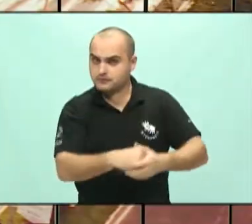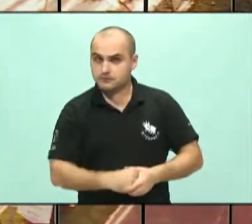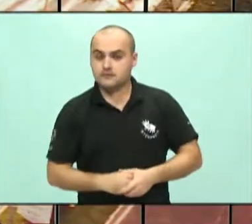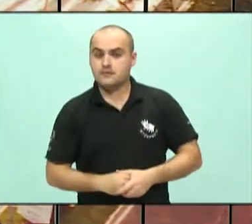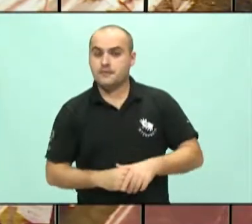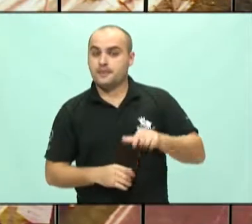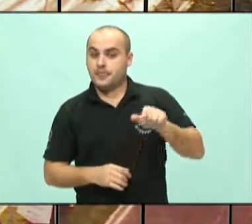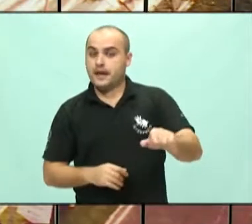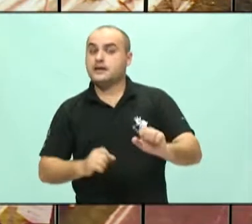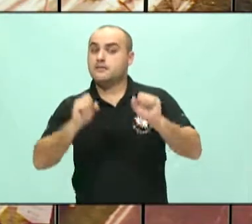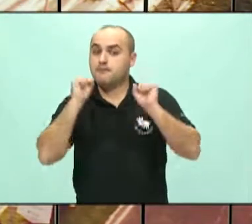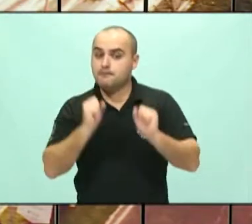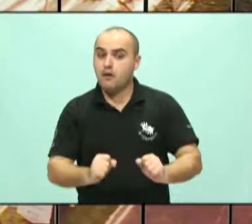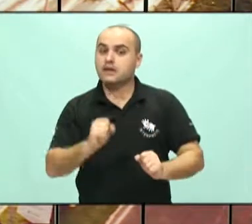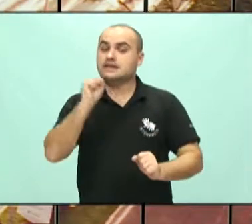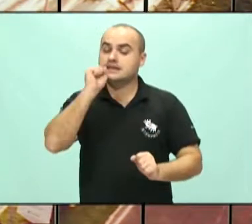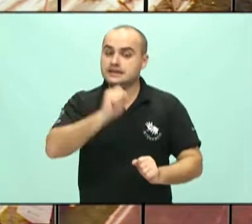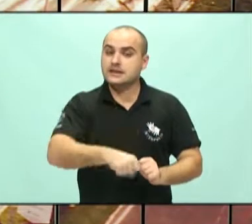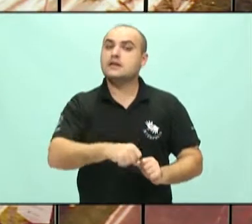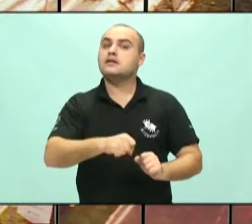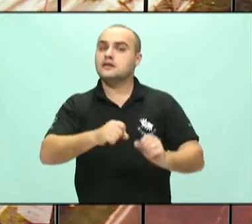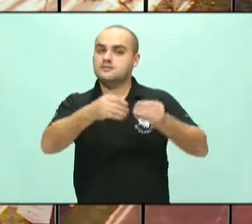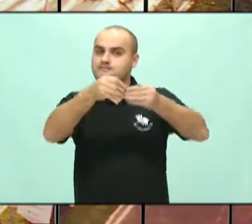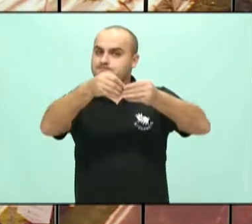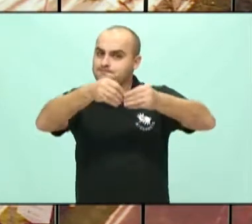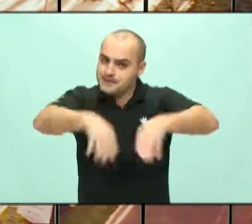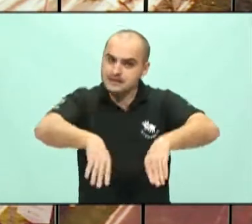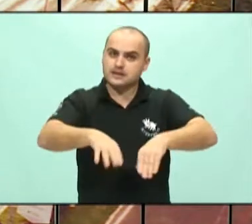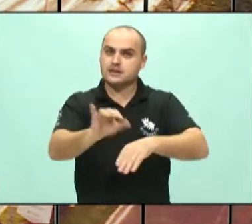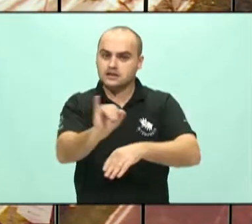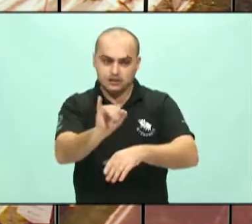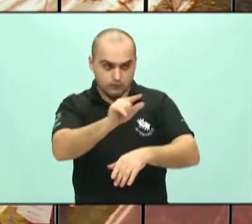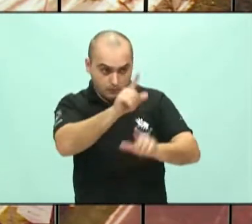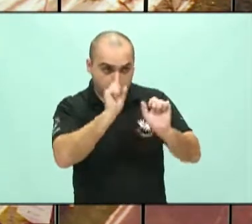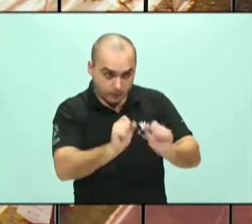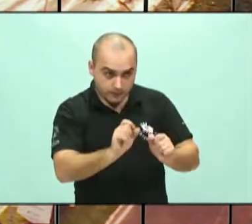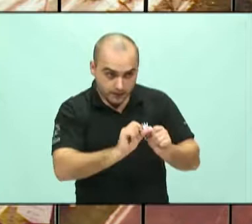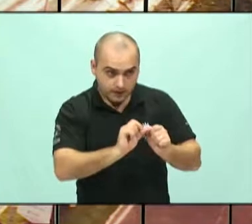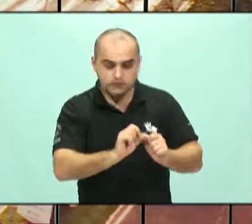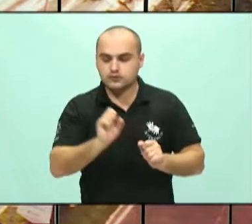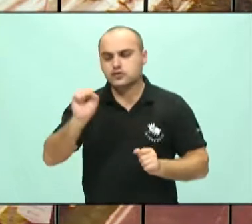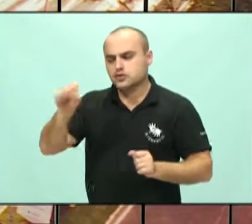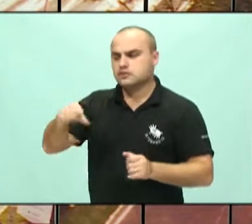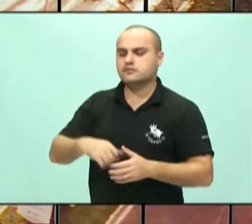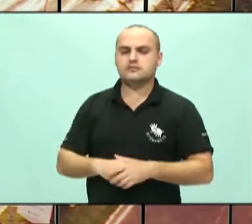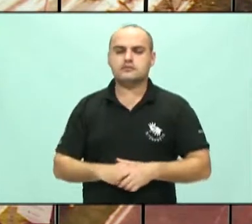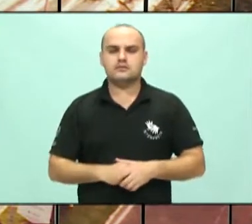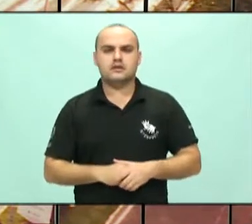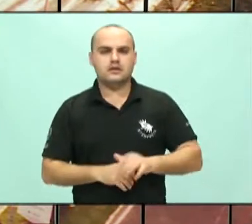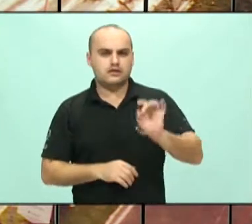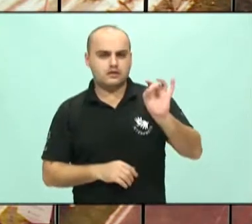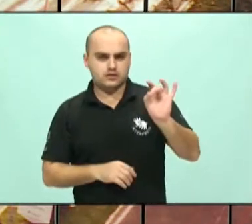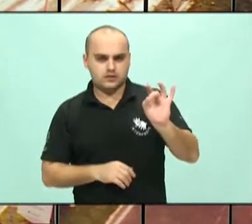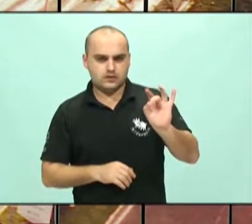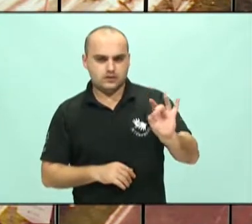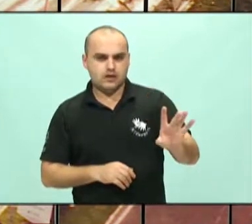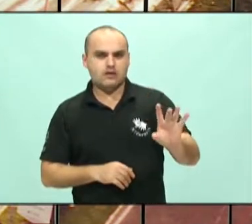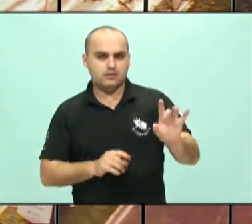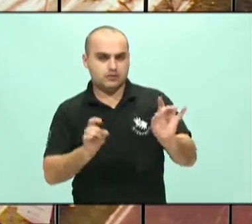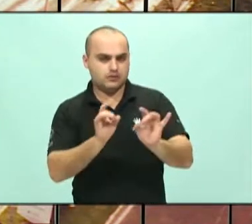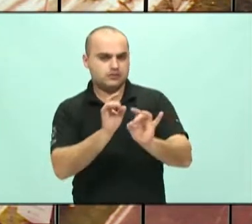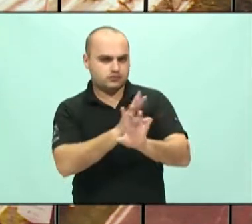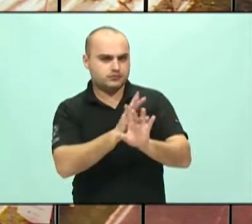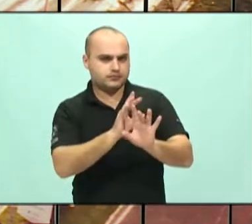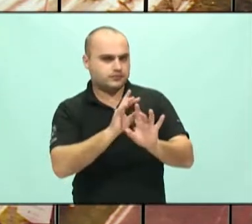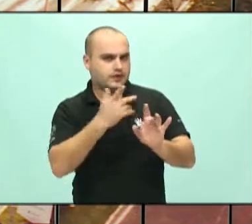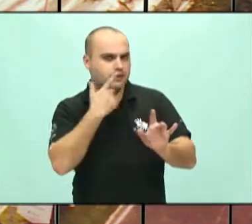pode prejudicar sobremaneira Itajaí? O senhor fala sobre isso? Com certeza. Perfeito. Só para terminar essa situação do binário da Fazenda. E, não